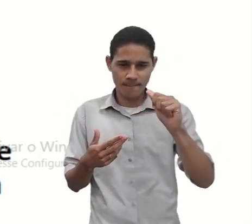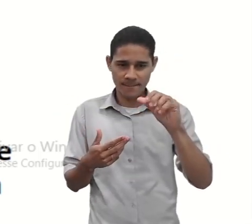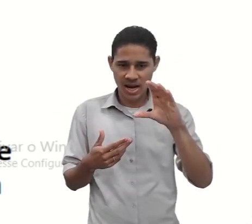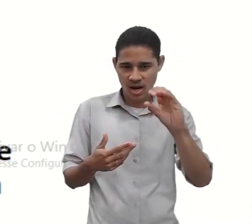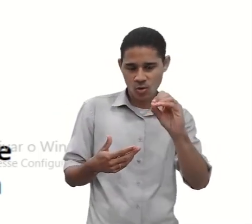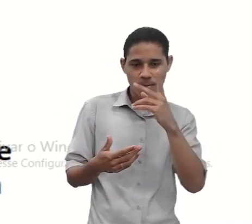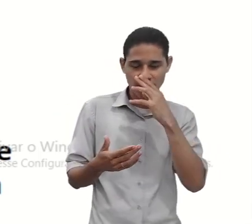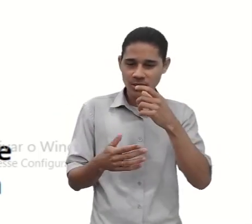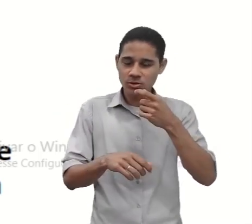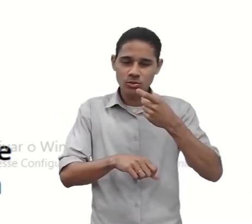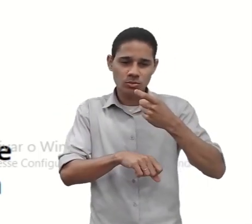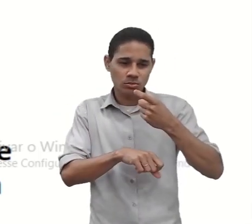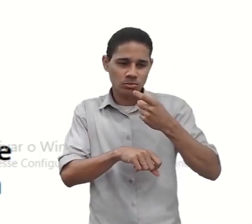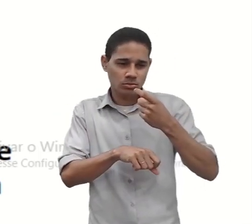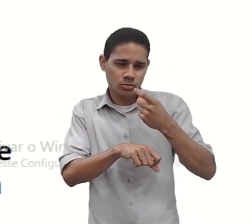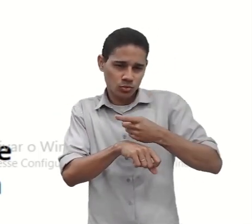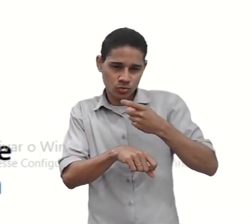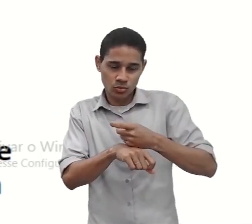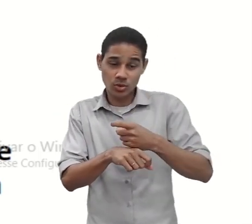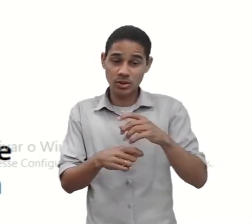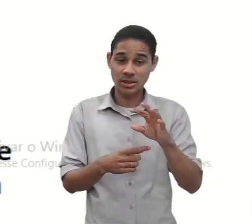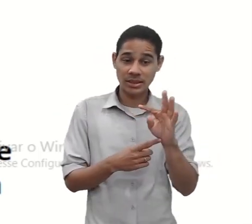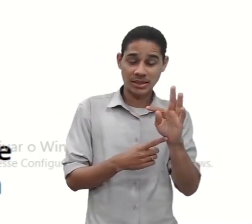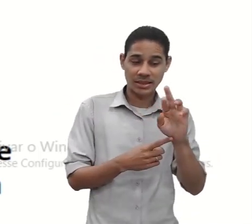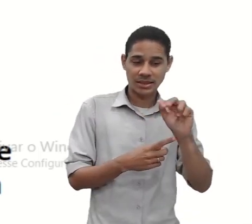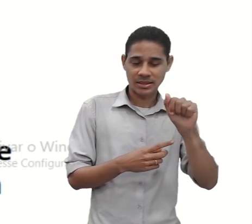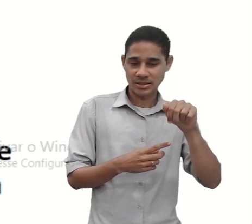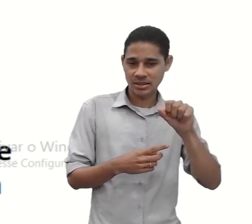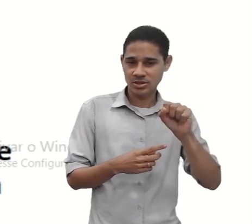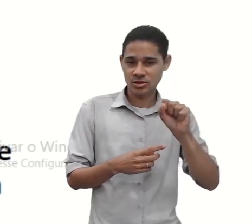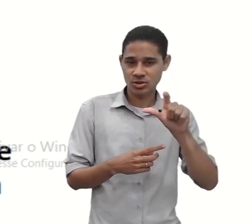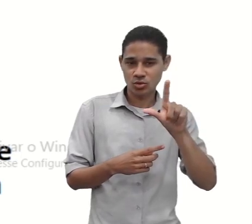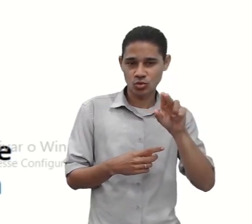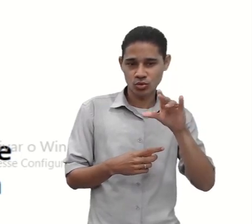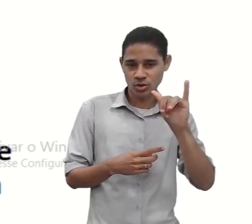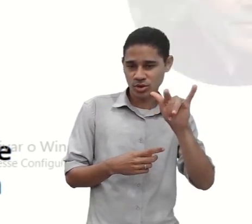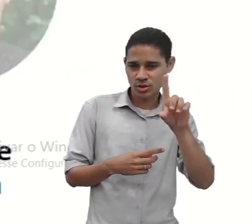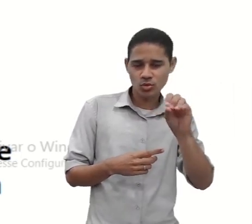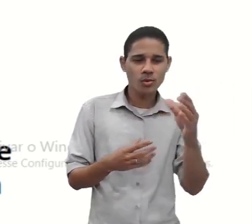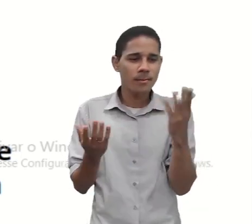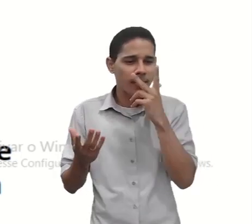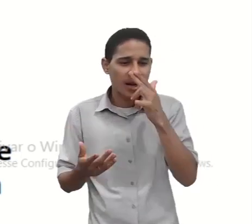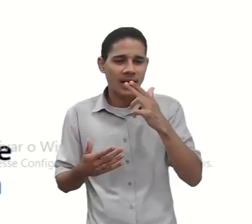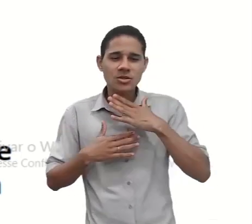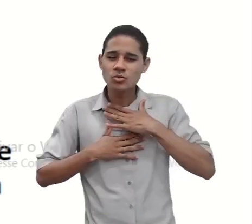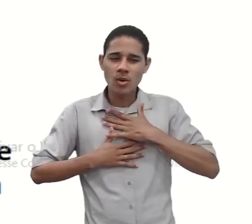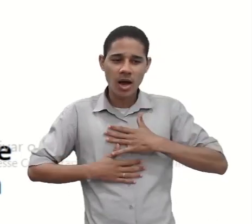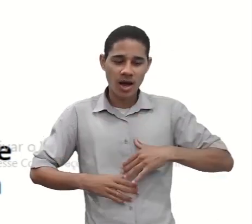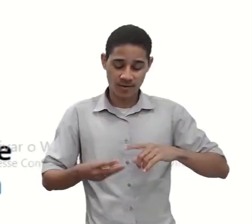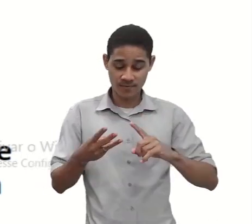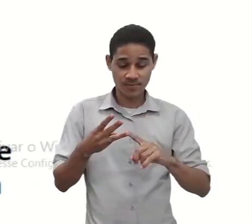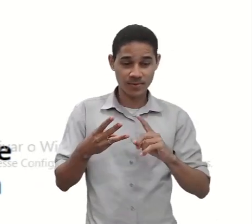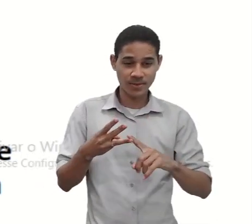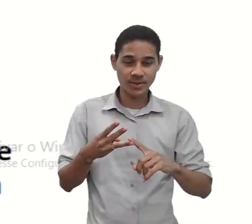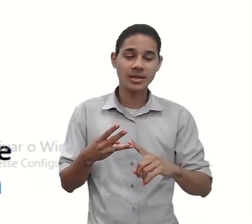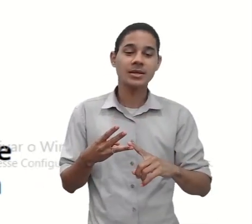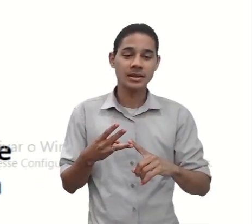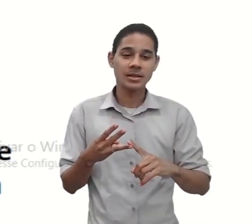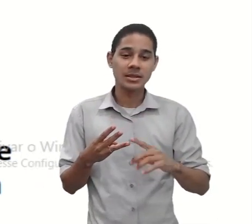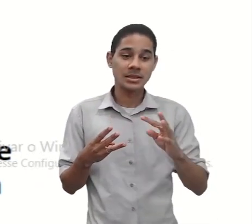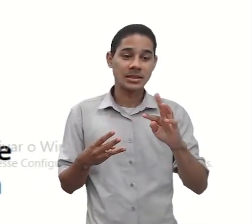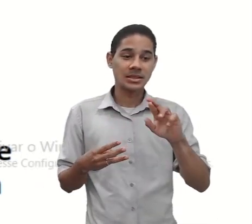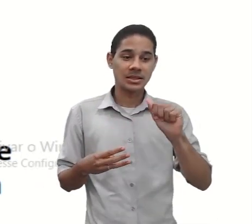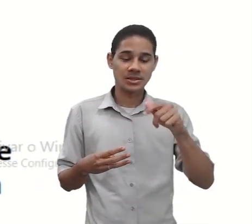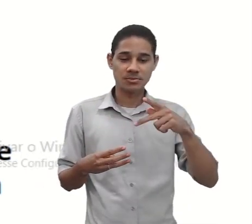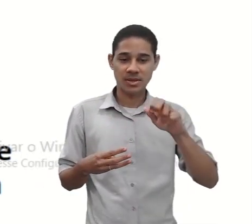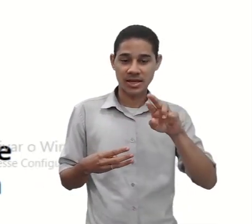objeto translúcido de suavidade e um objeto transparente de clareza. O artista George Capps nos traz